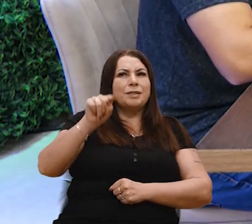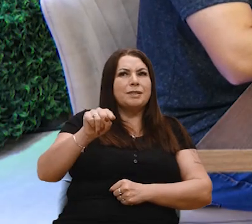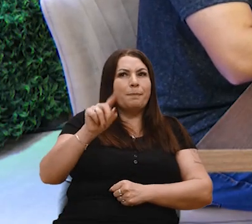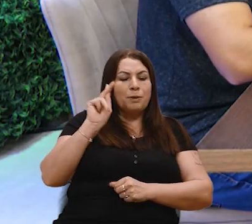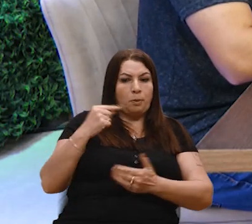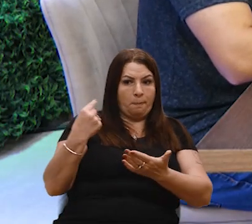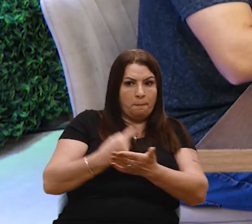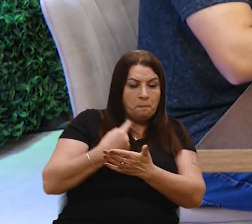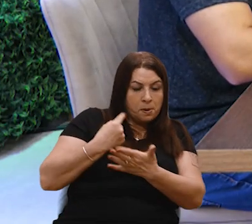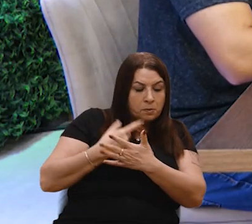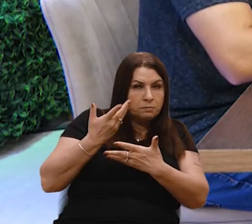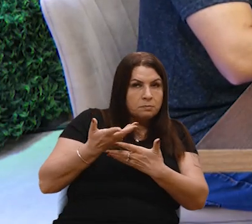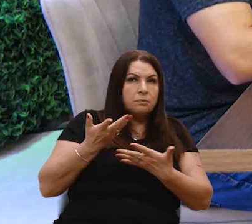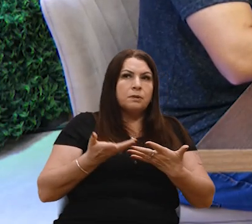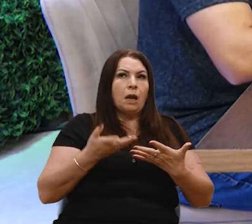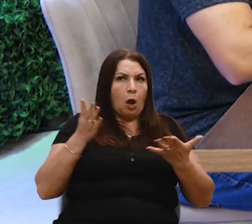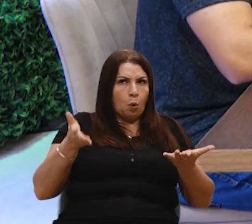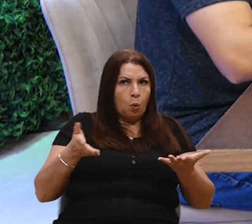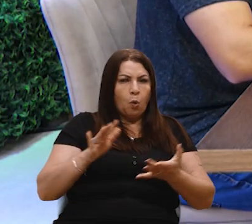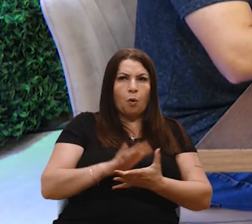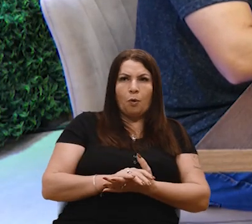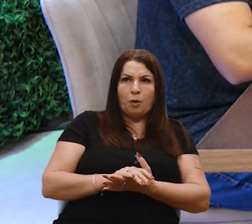bem ruins, assim. O pessoal me questiona, né?